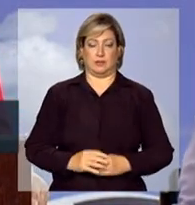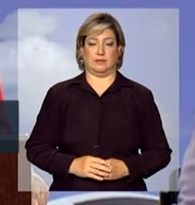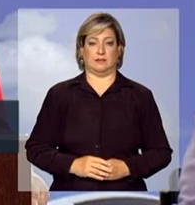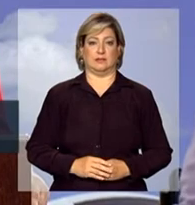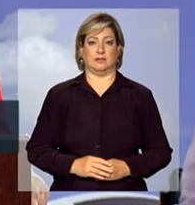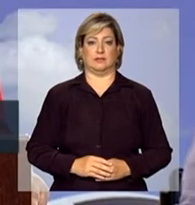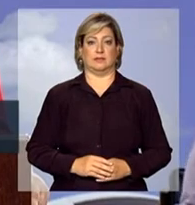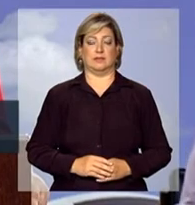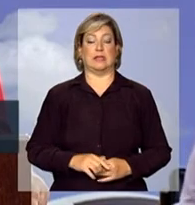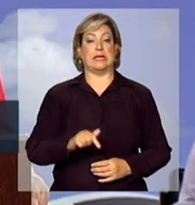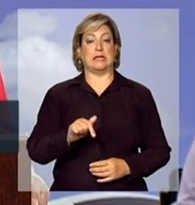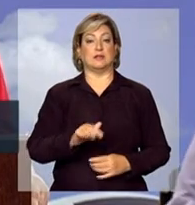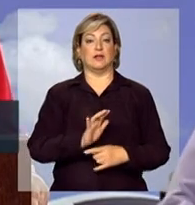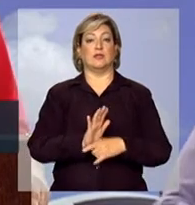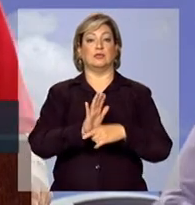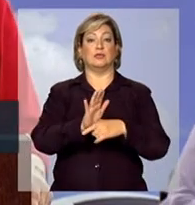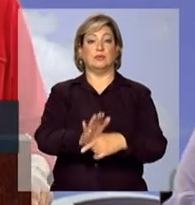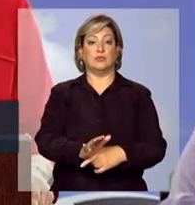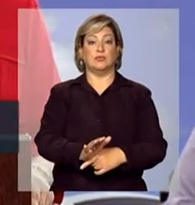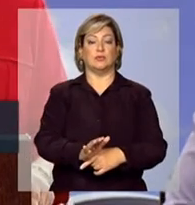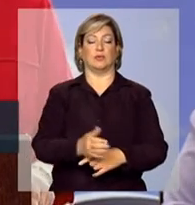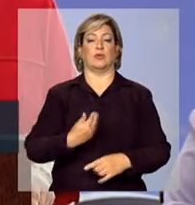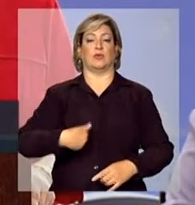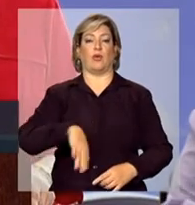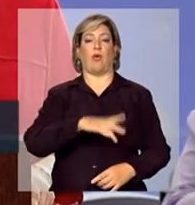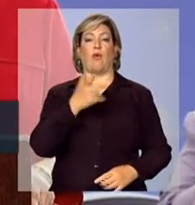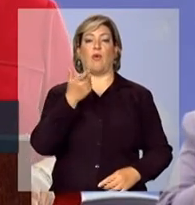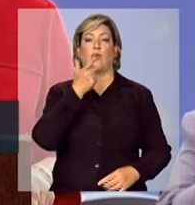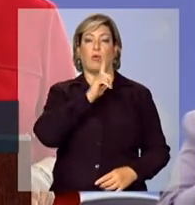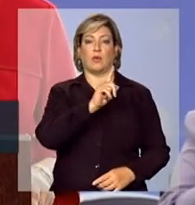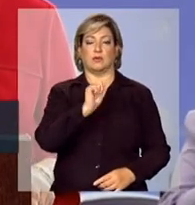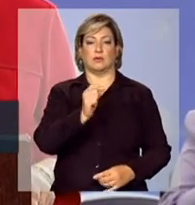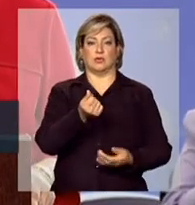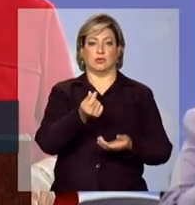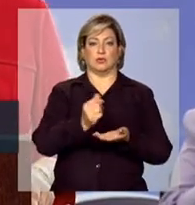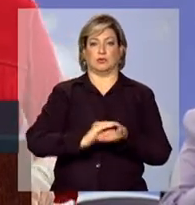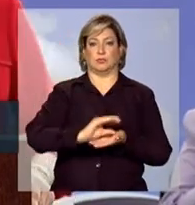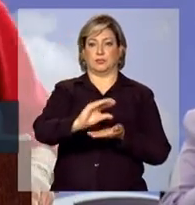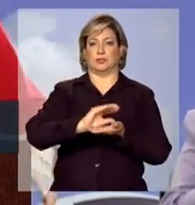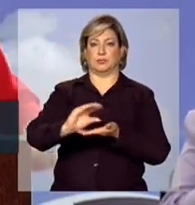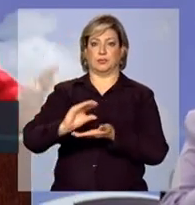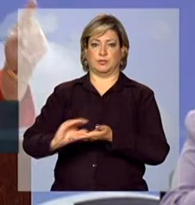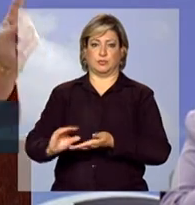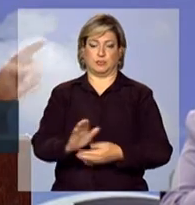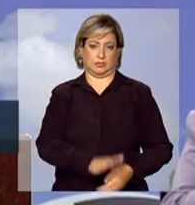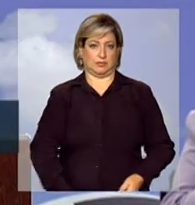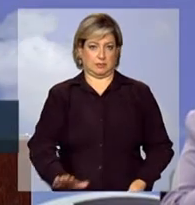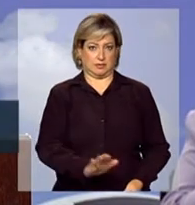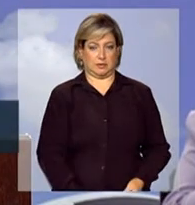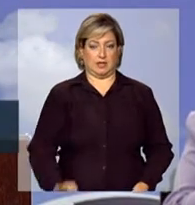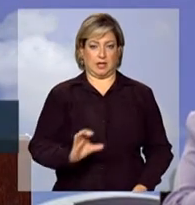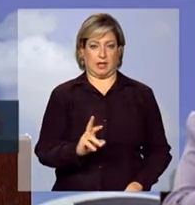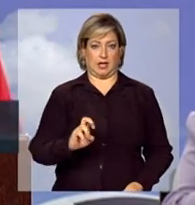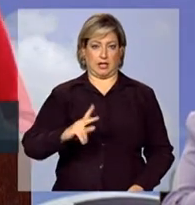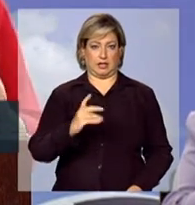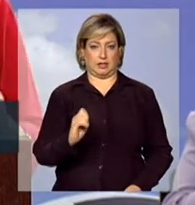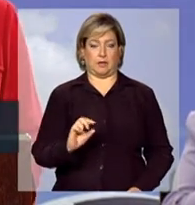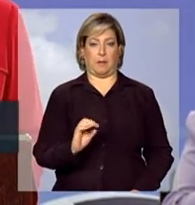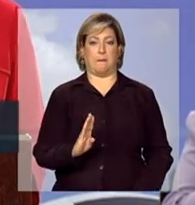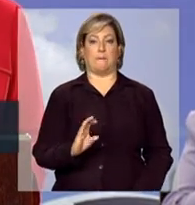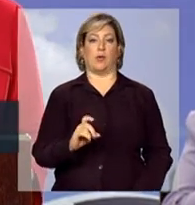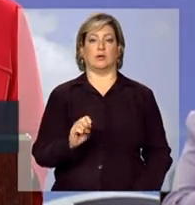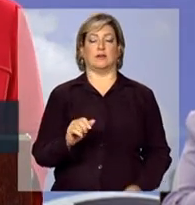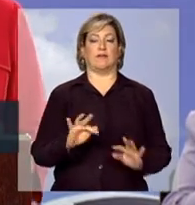me permitiu que nós dist nascemos para as creches de crianças do bolsa família